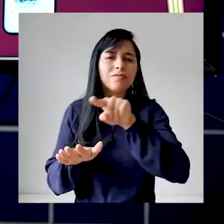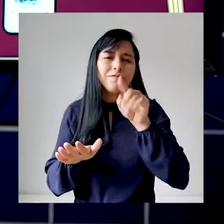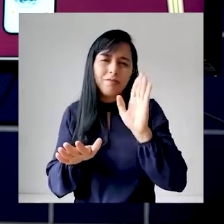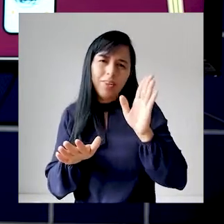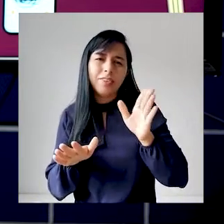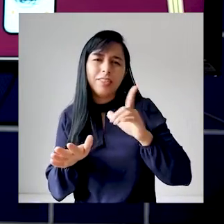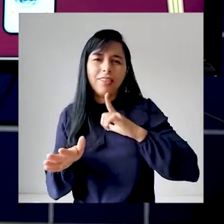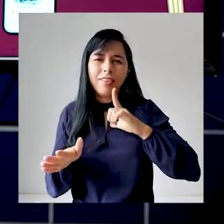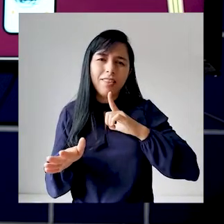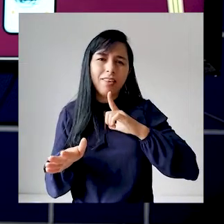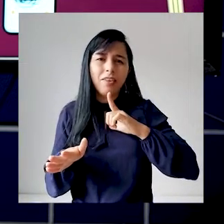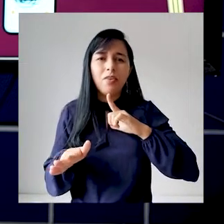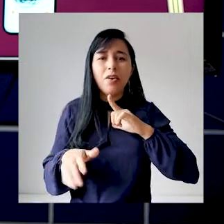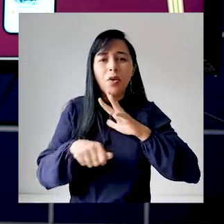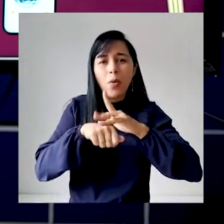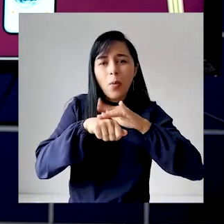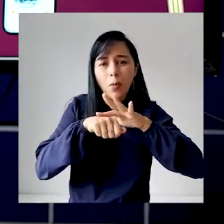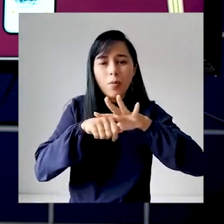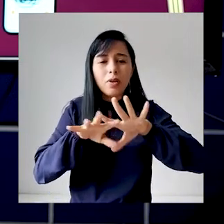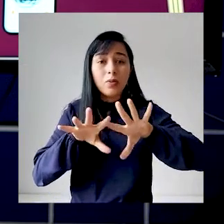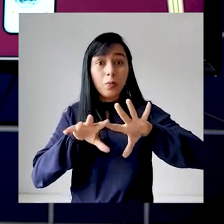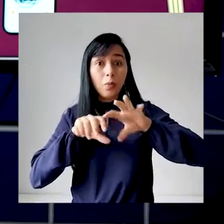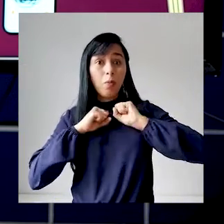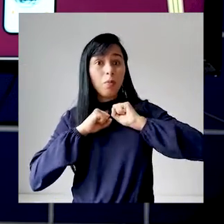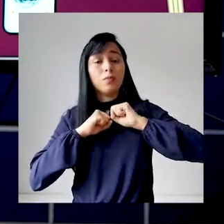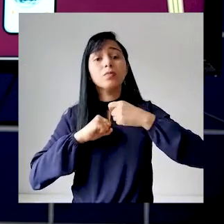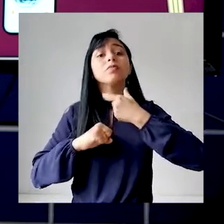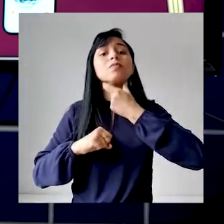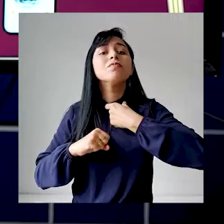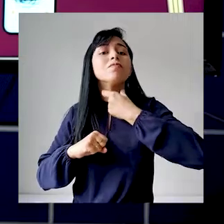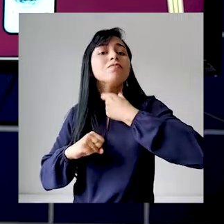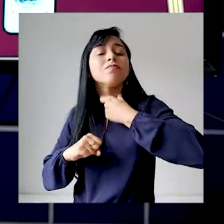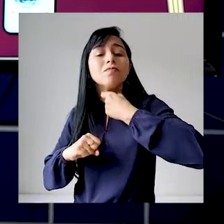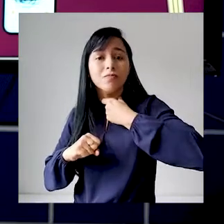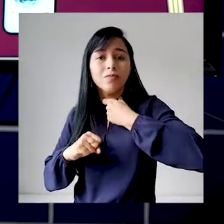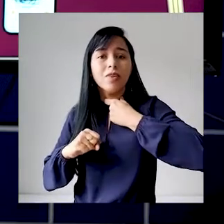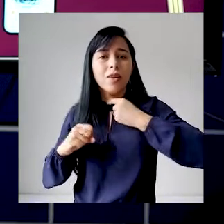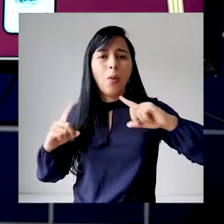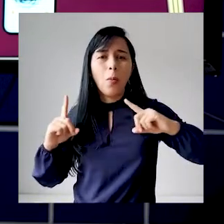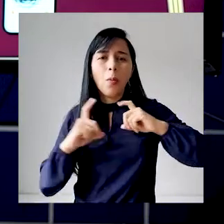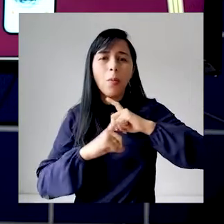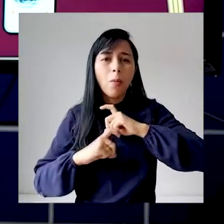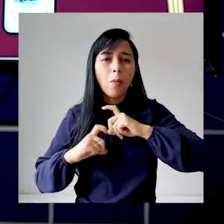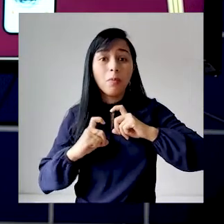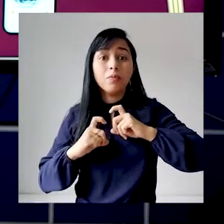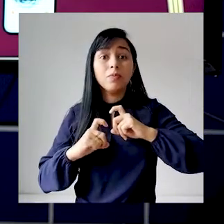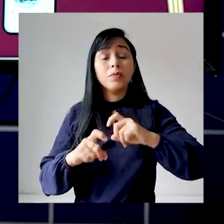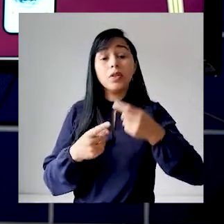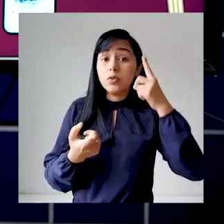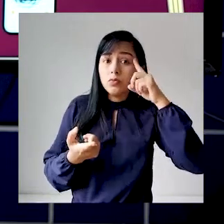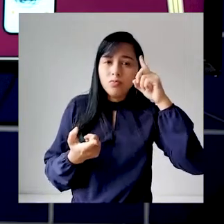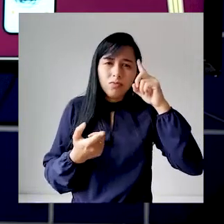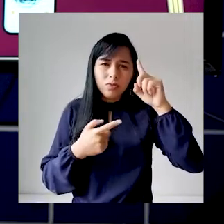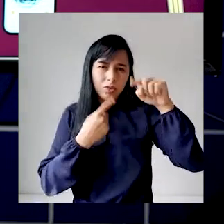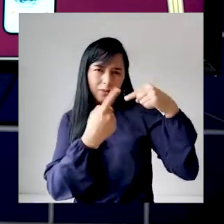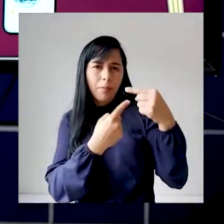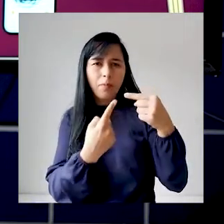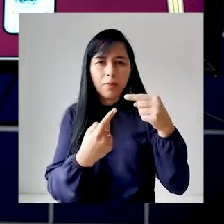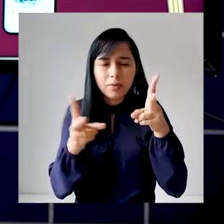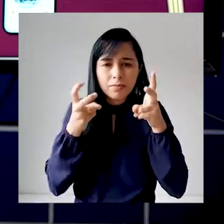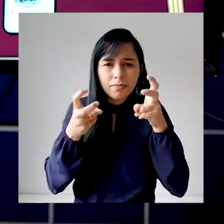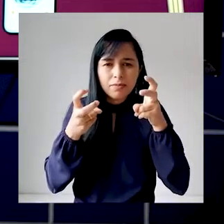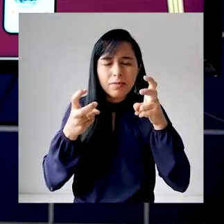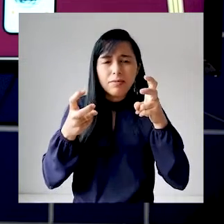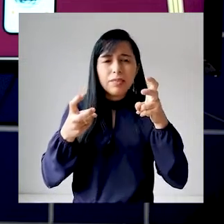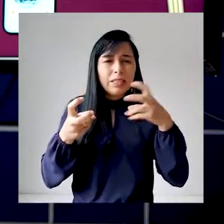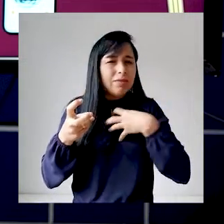ter tido alguma infecção de garganta, por exemplo, e de um dia para o outro pode ter aumentado